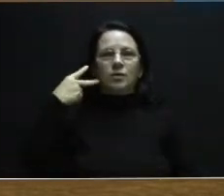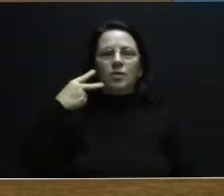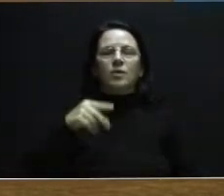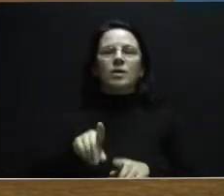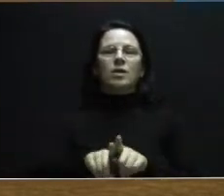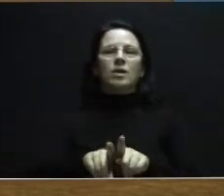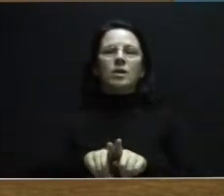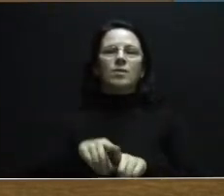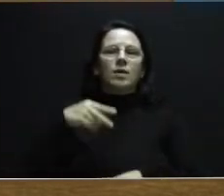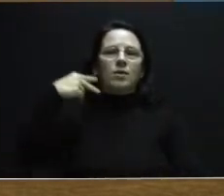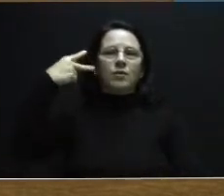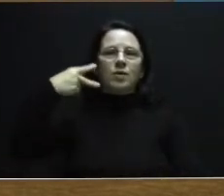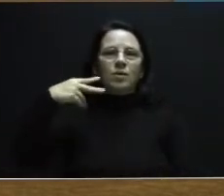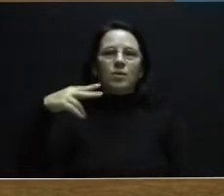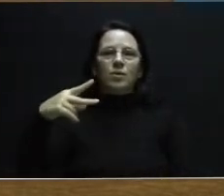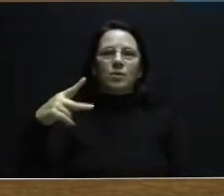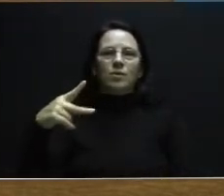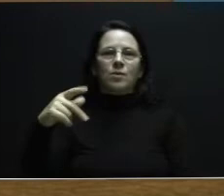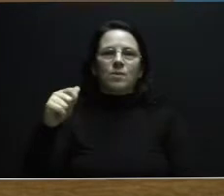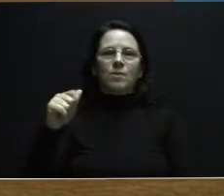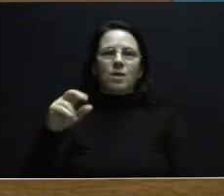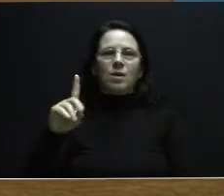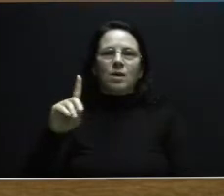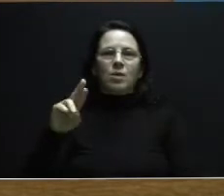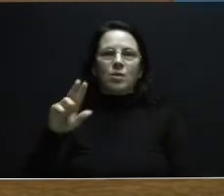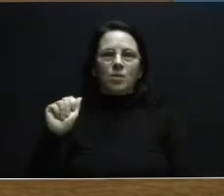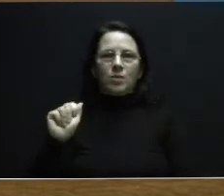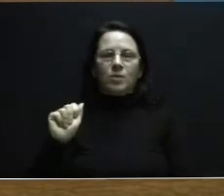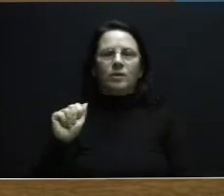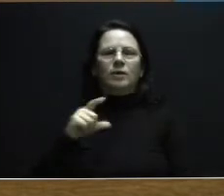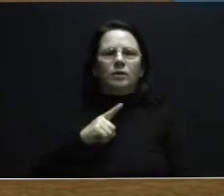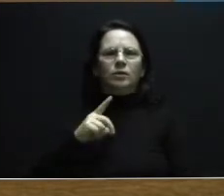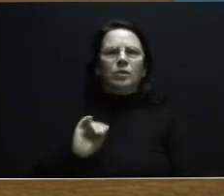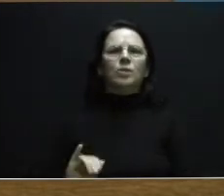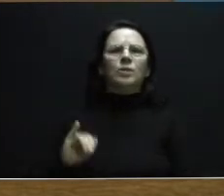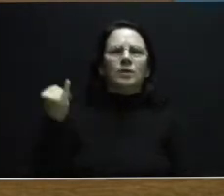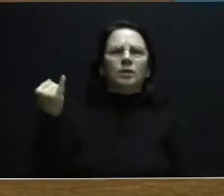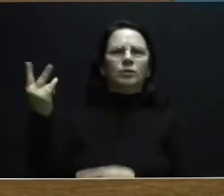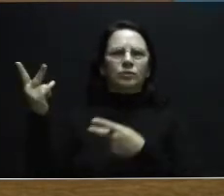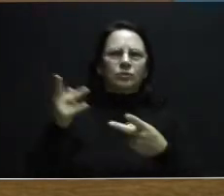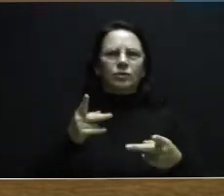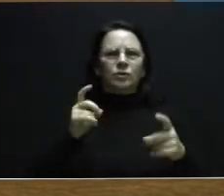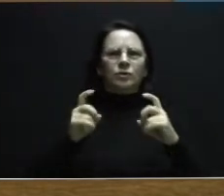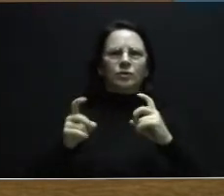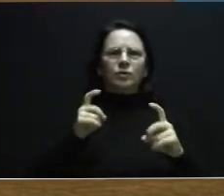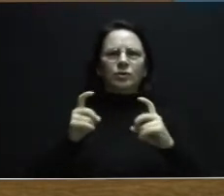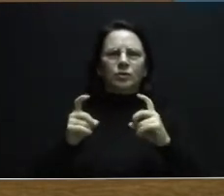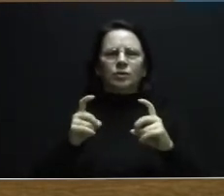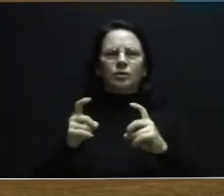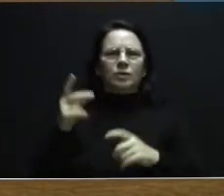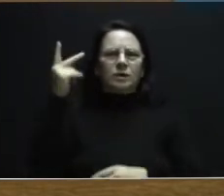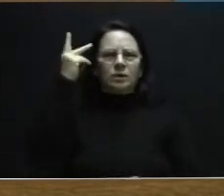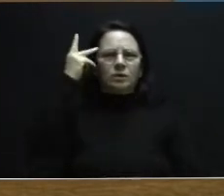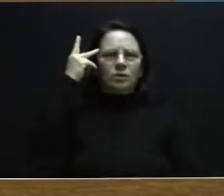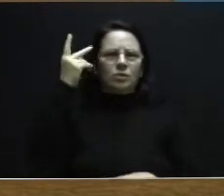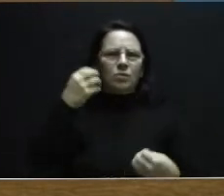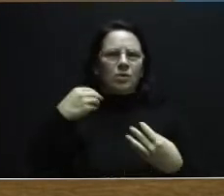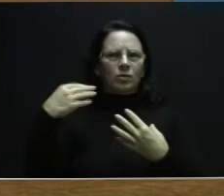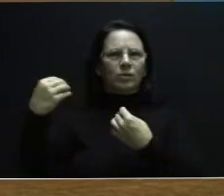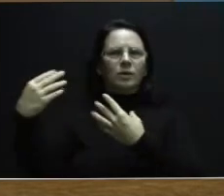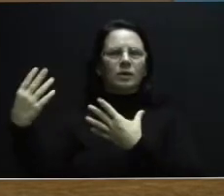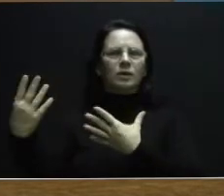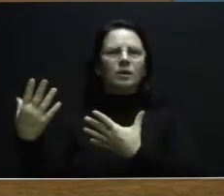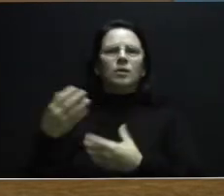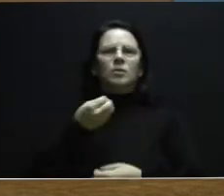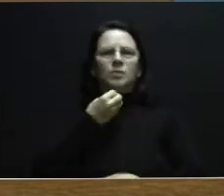aqui substituindo o Rafael Tucra, e ontem eu tive a oportunidade de assistir a sessão, estou em São Bernardo, mas foi feriado, o